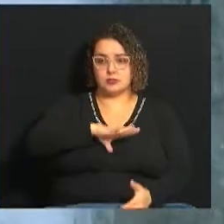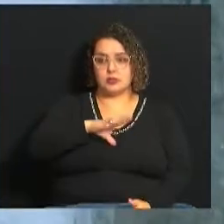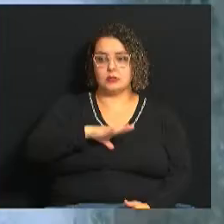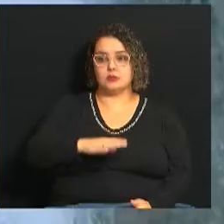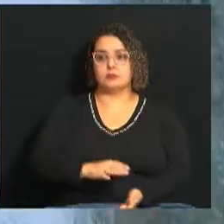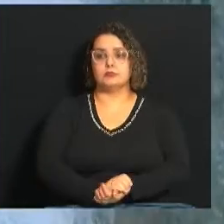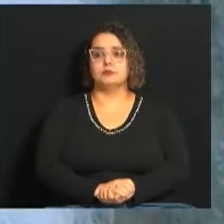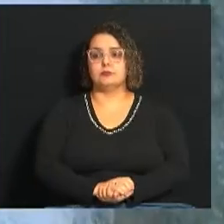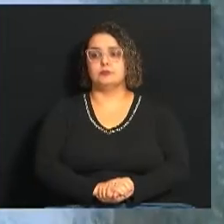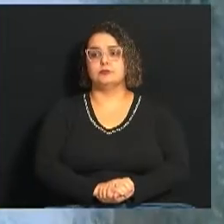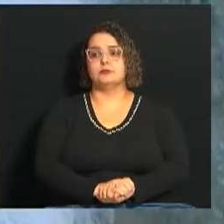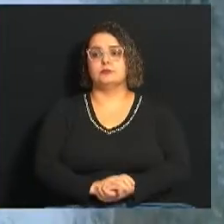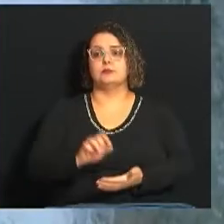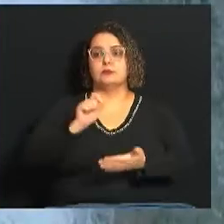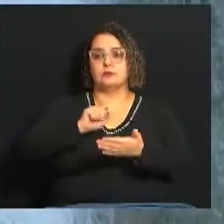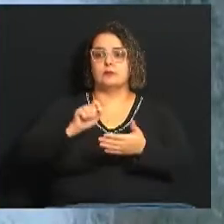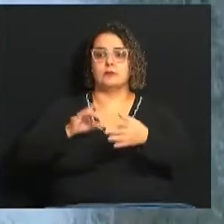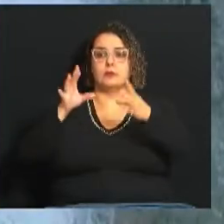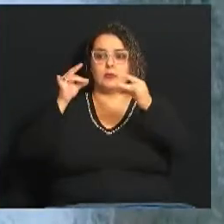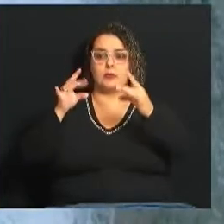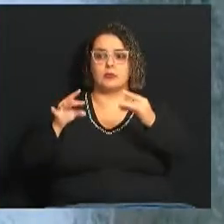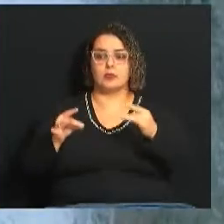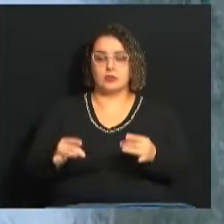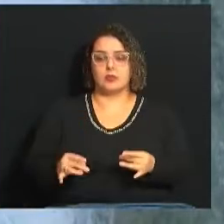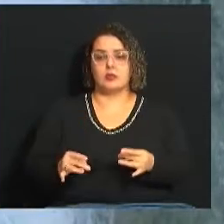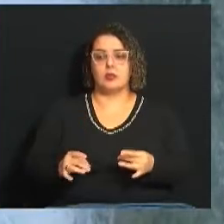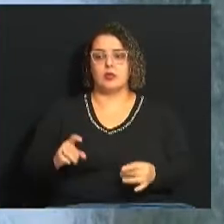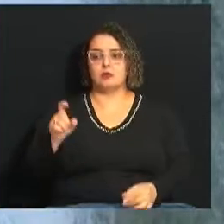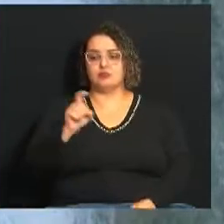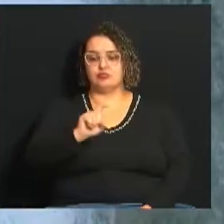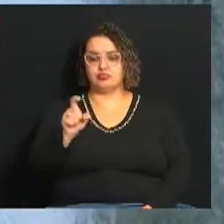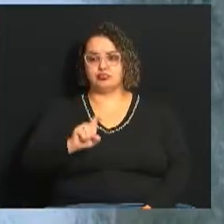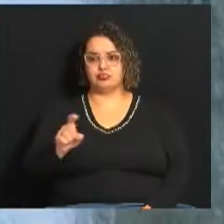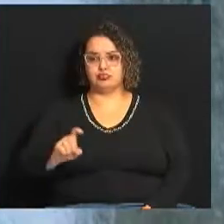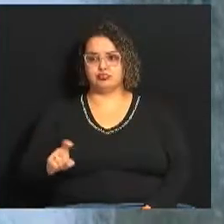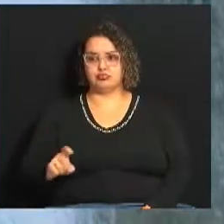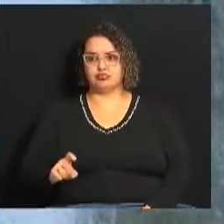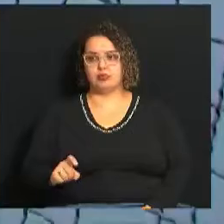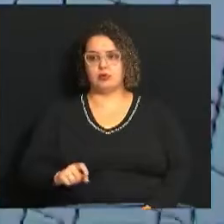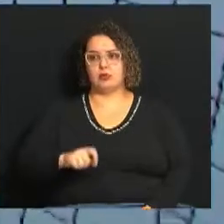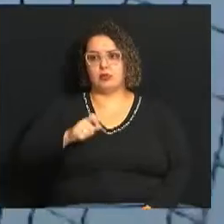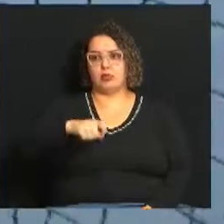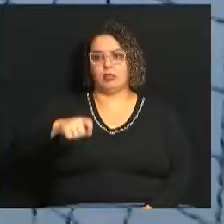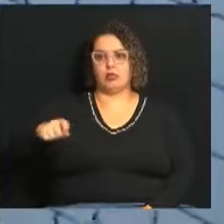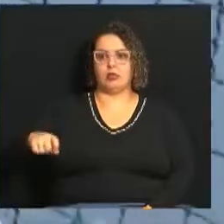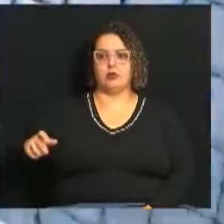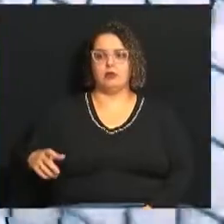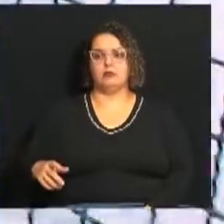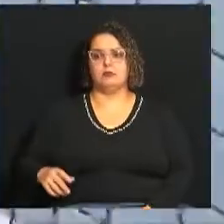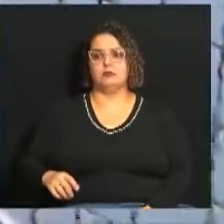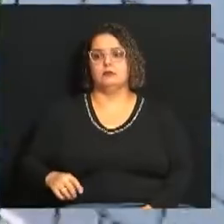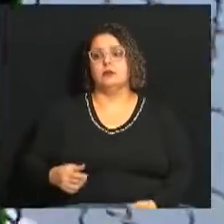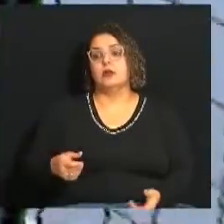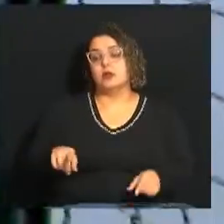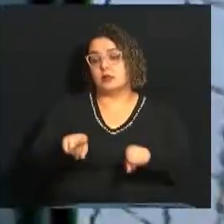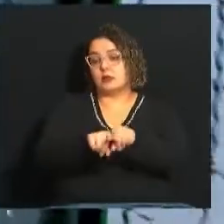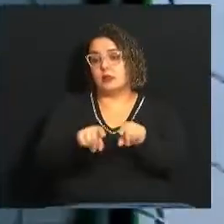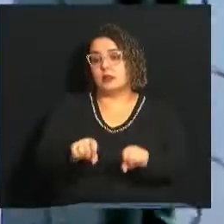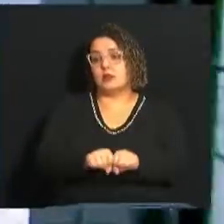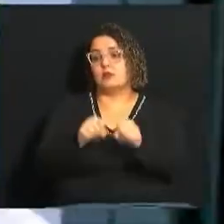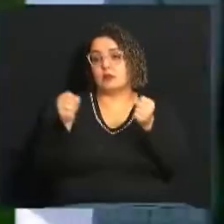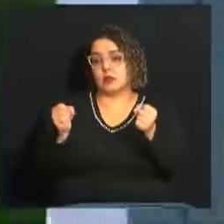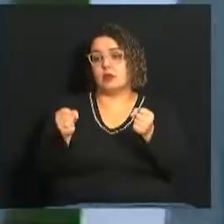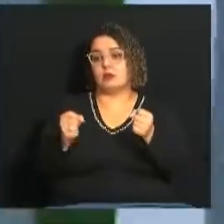texto, o parlamentar define vandalismo como a pichação, riscar, desenhar, escrever ou borrar, e também avaria,